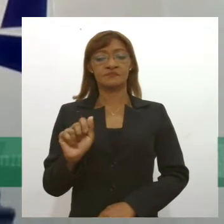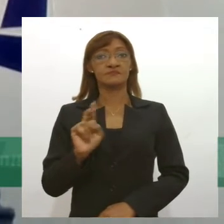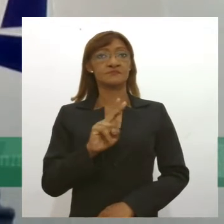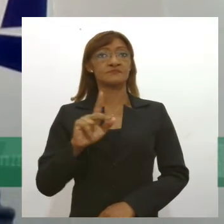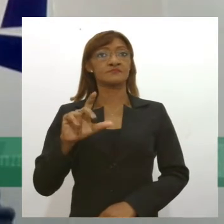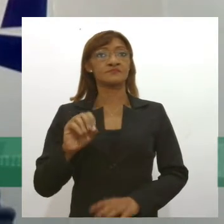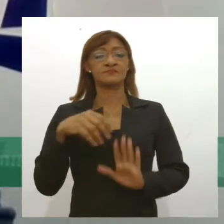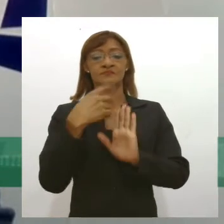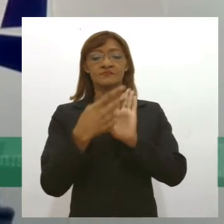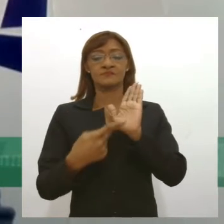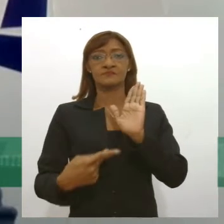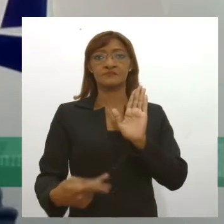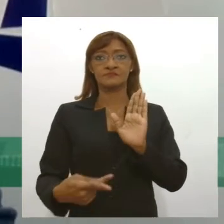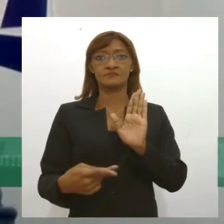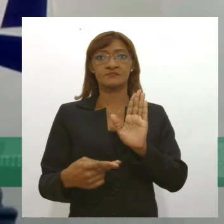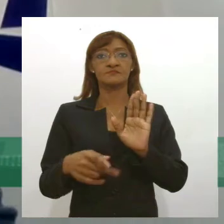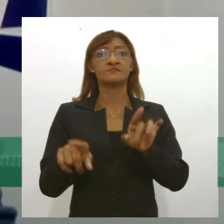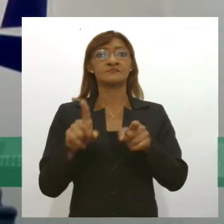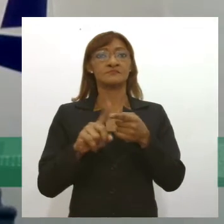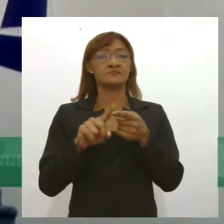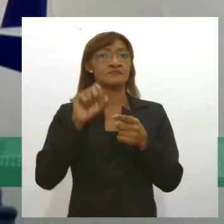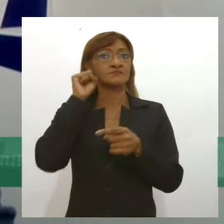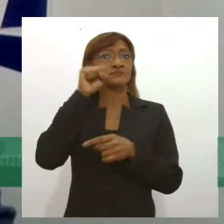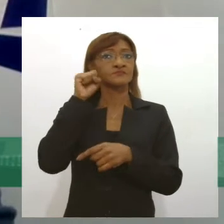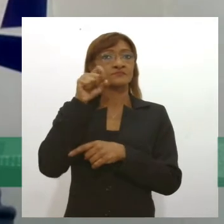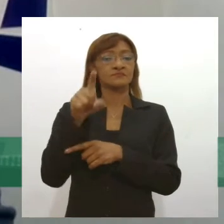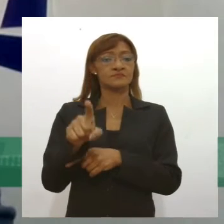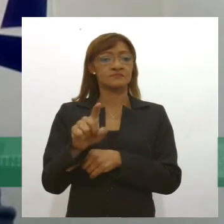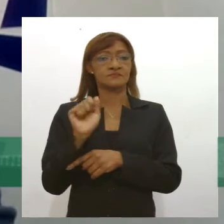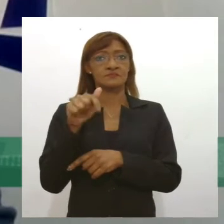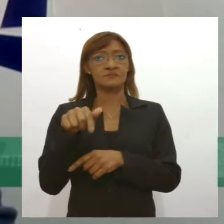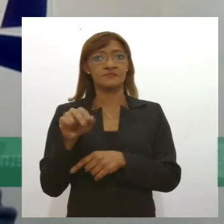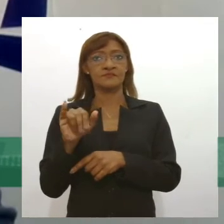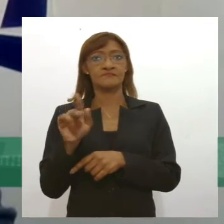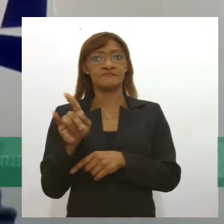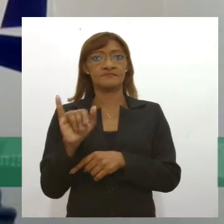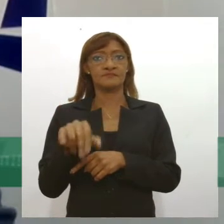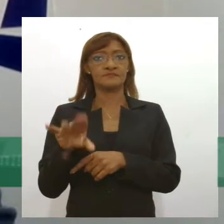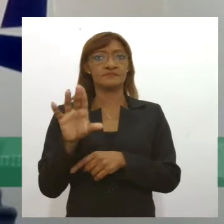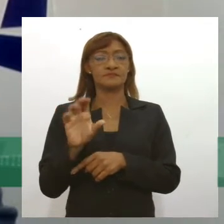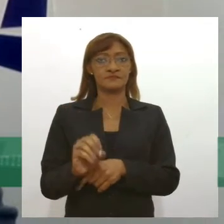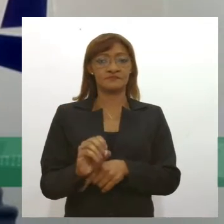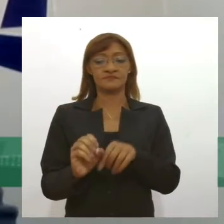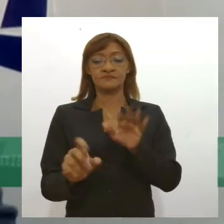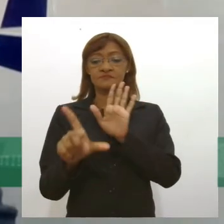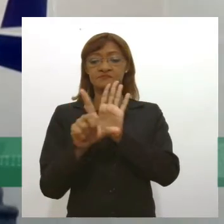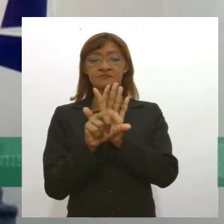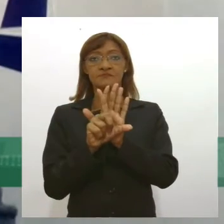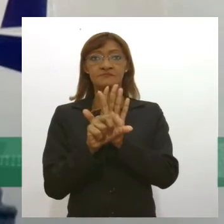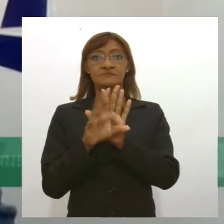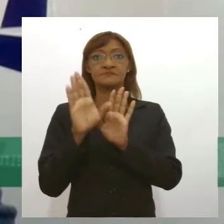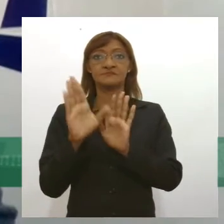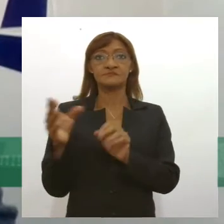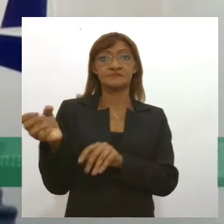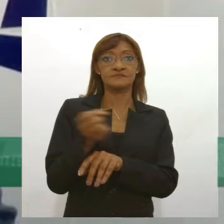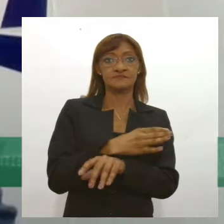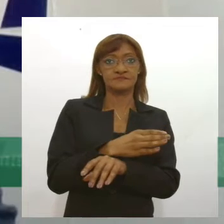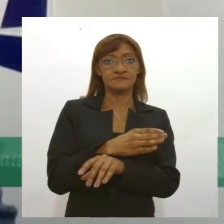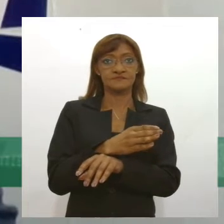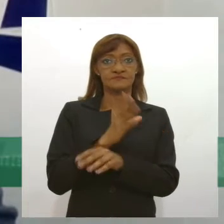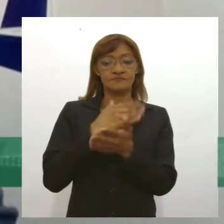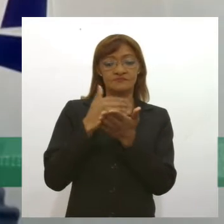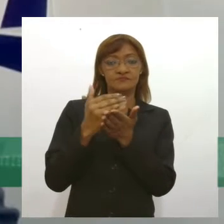lei do senador Agrippino, né, que criava uma lei de incentivo a startups, né, que não é esse marco